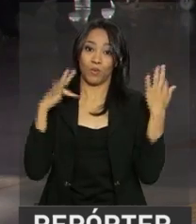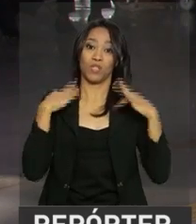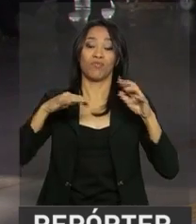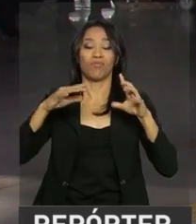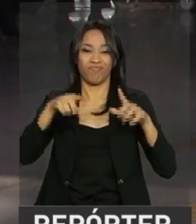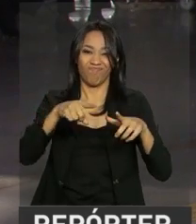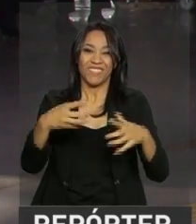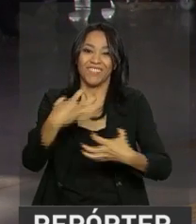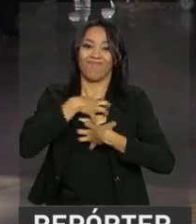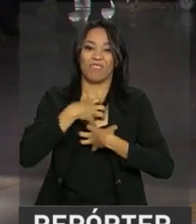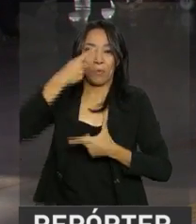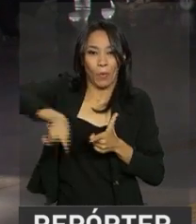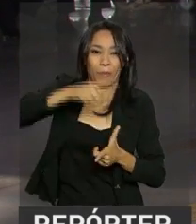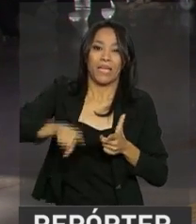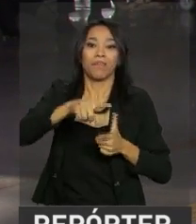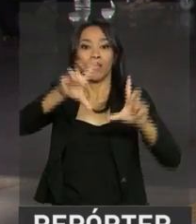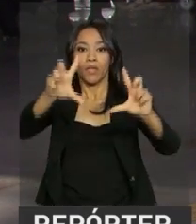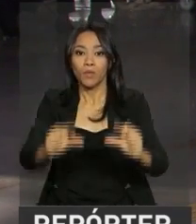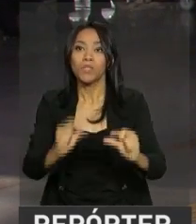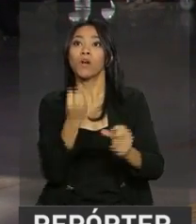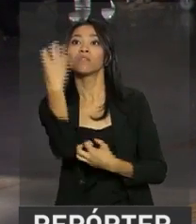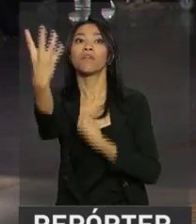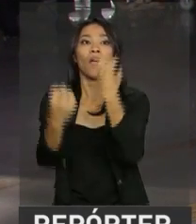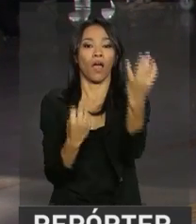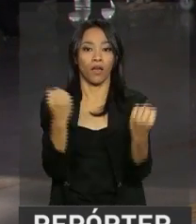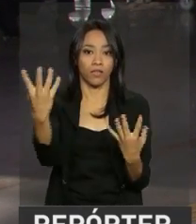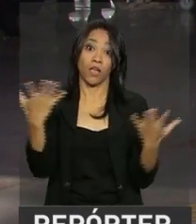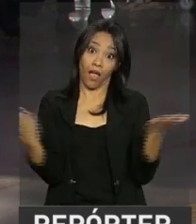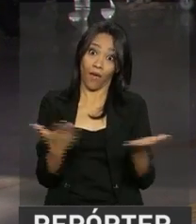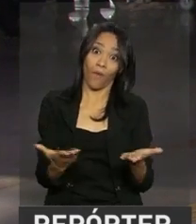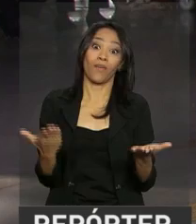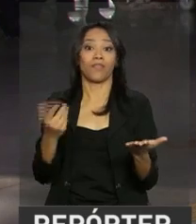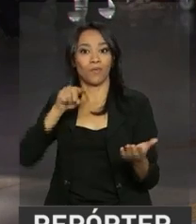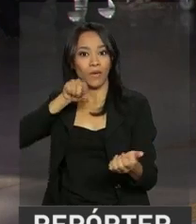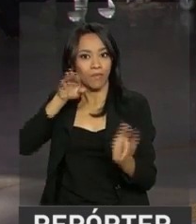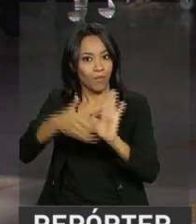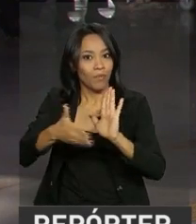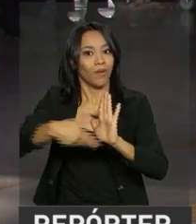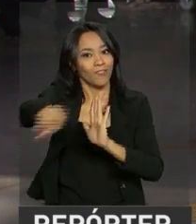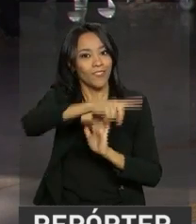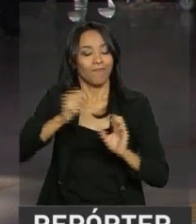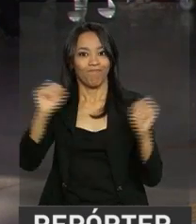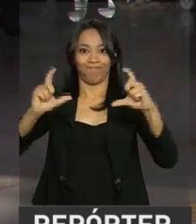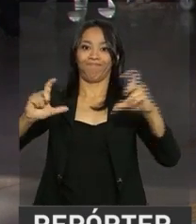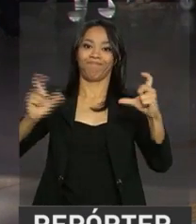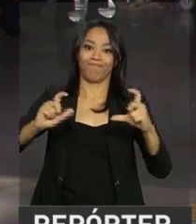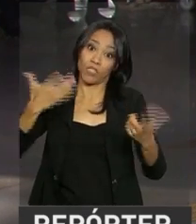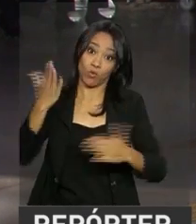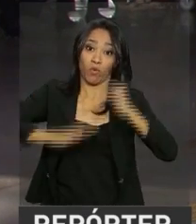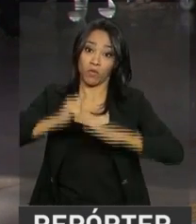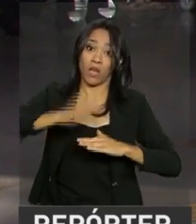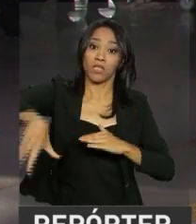diminuiu com a possibil idade de redução no preço dos pacotes a expectativa é positiva Além disso os profissionais do Turismo